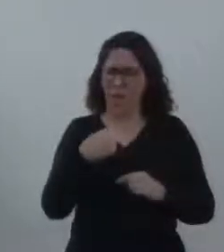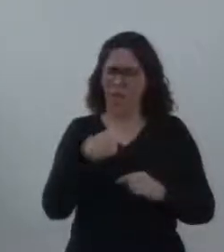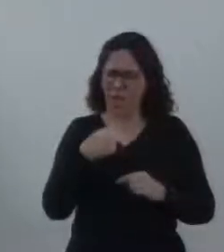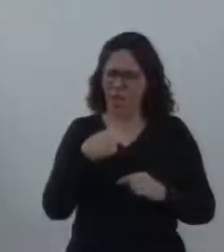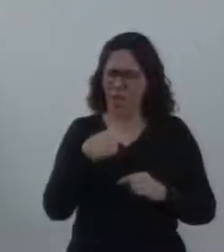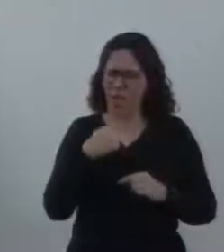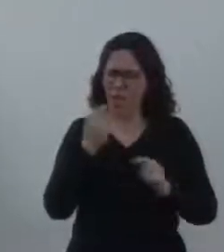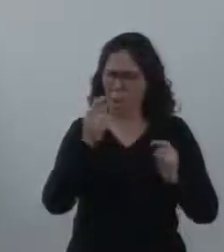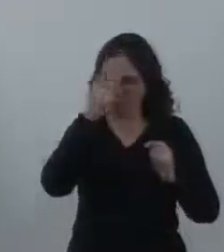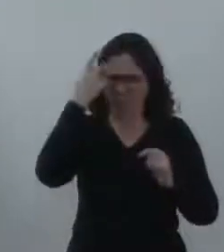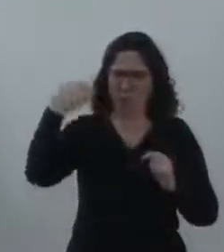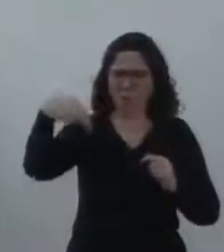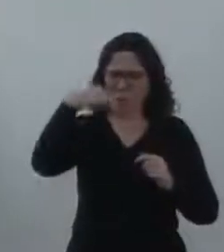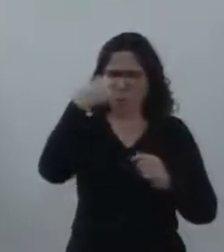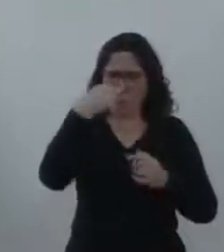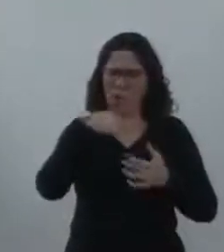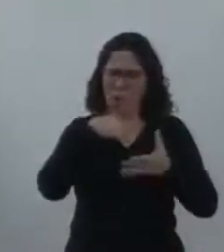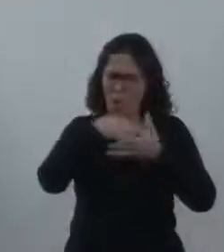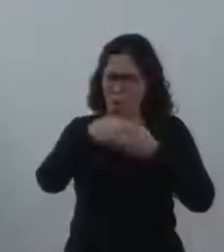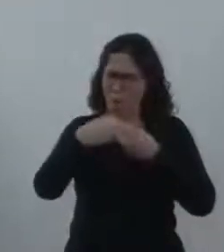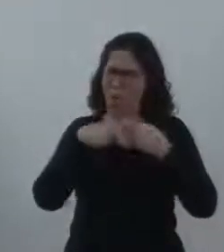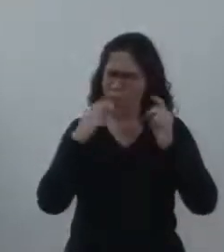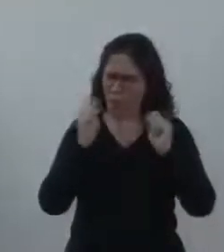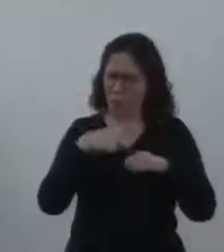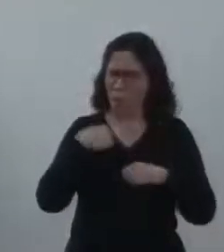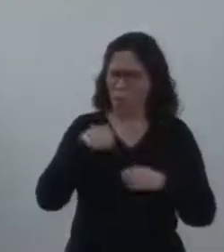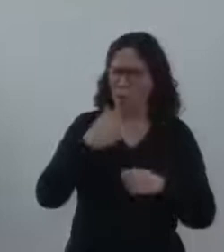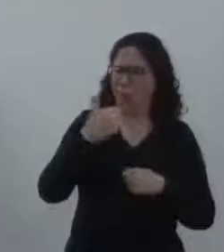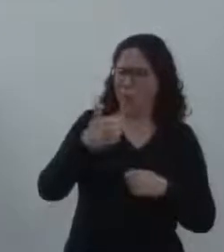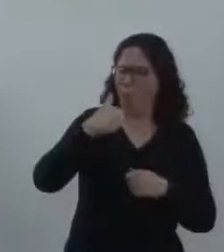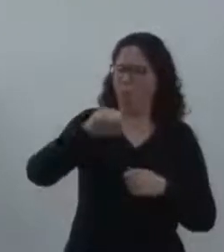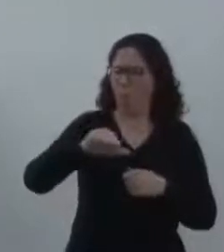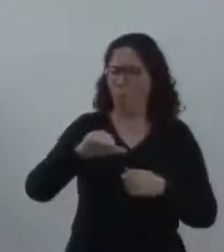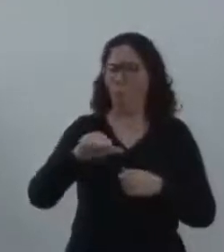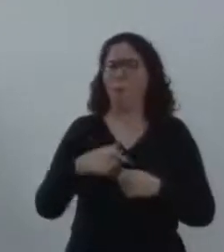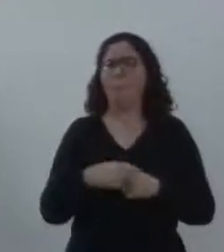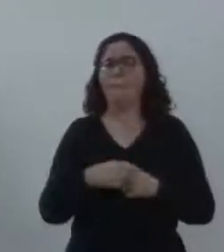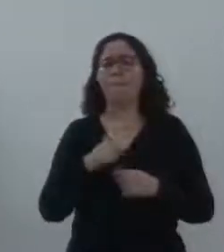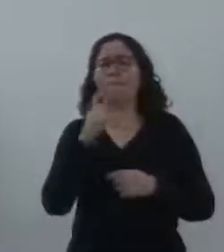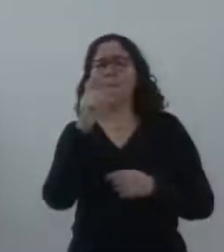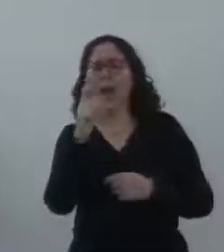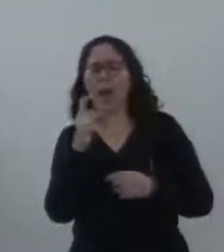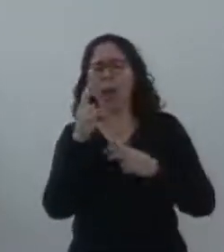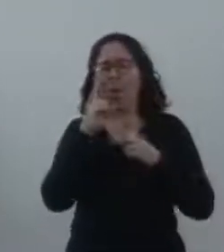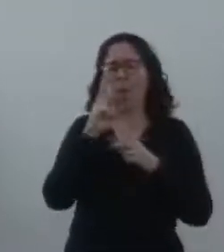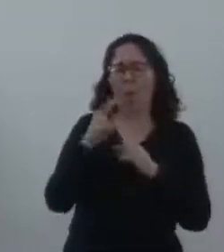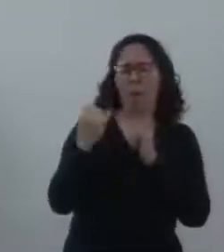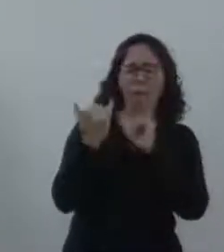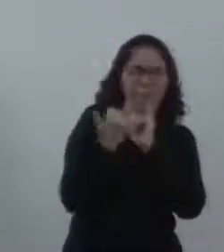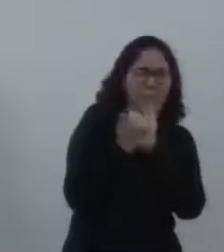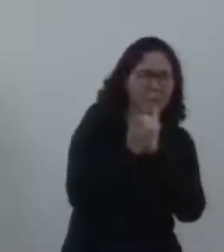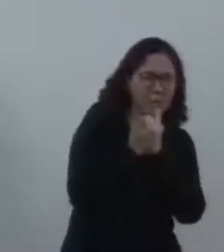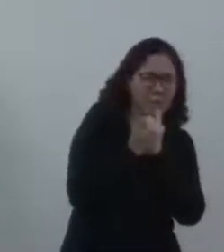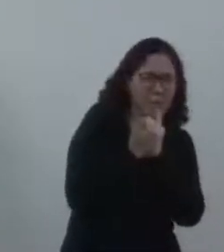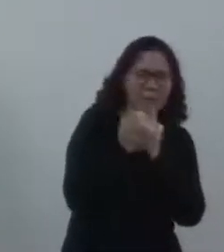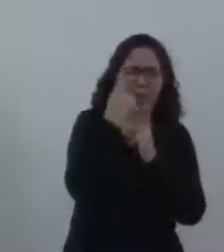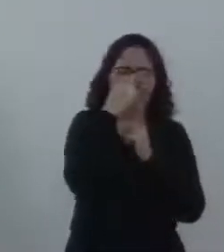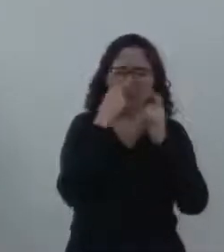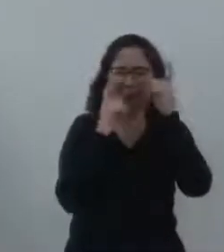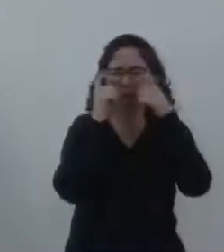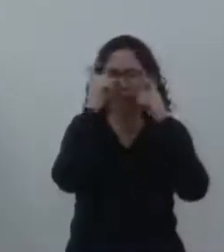para a população, as minhas atitudes. Ponto 2. Palavras, olhares, piadas e algumas expressões podem